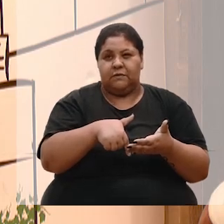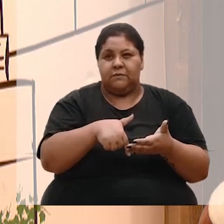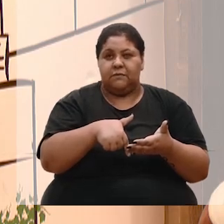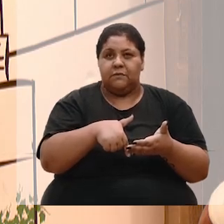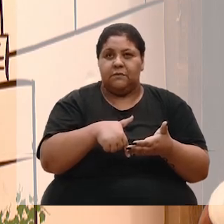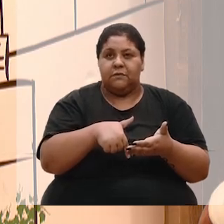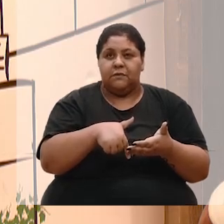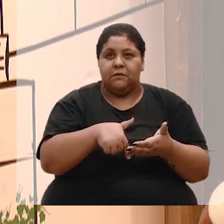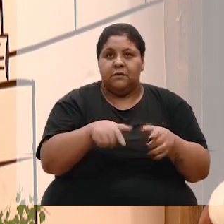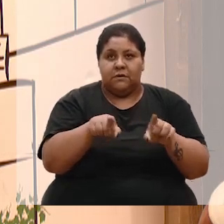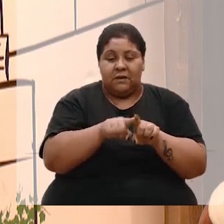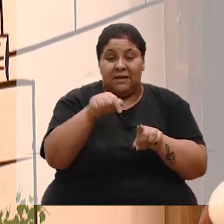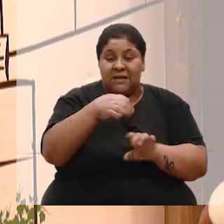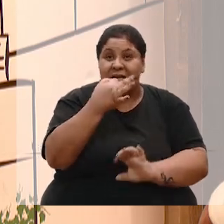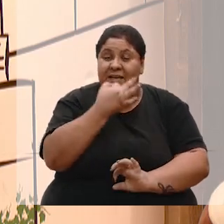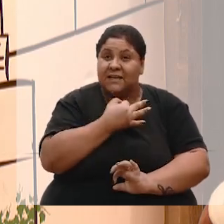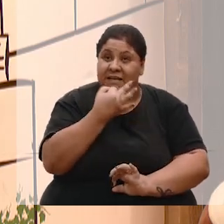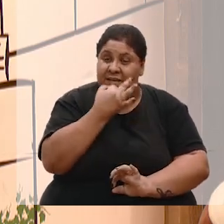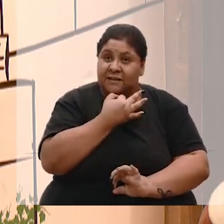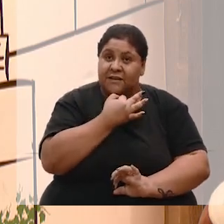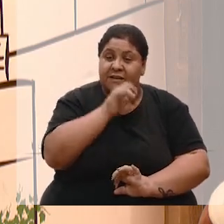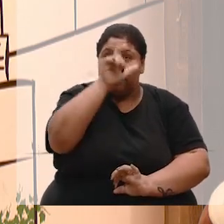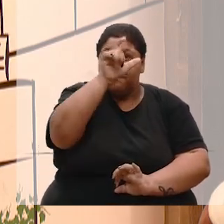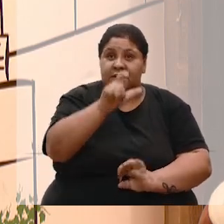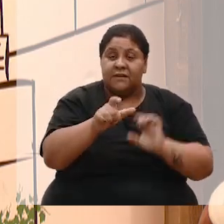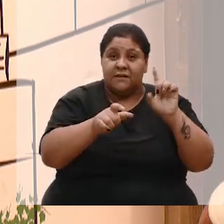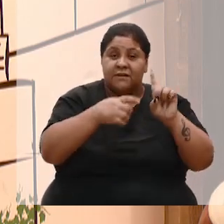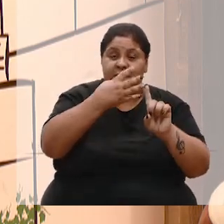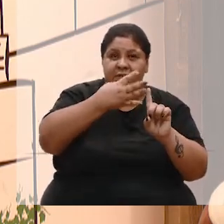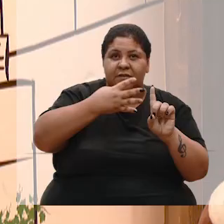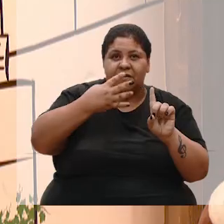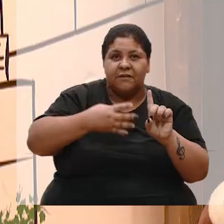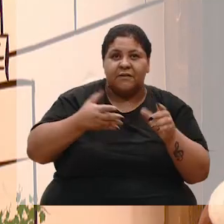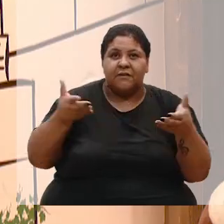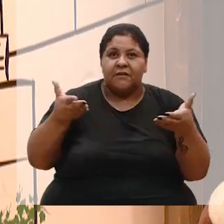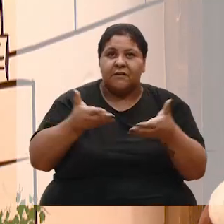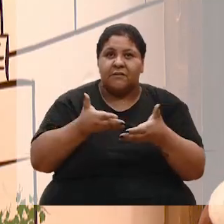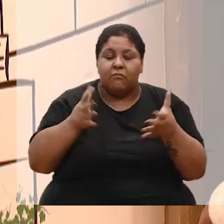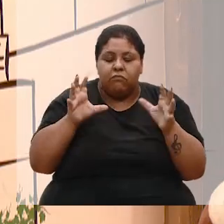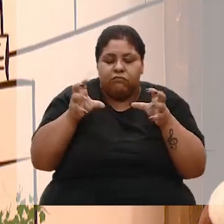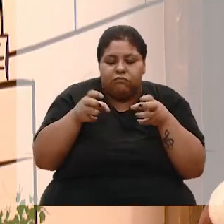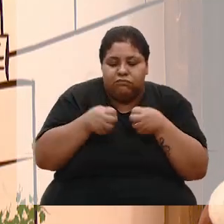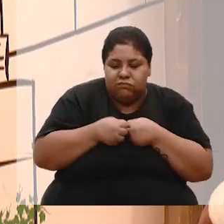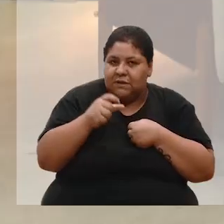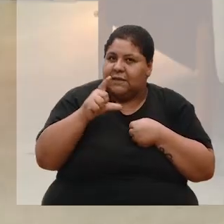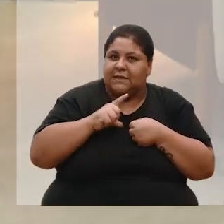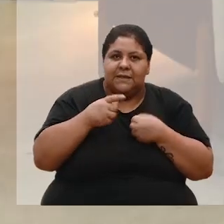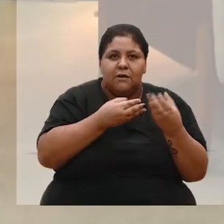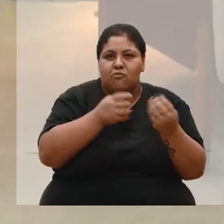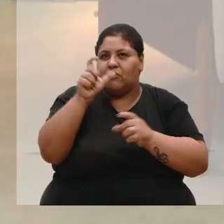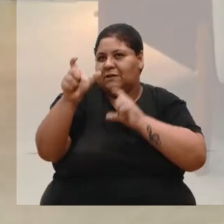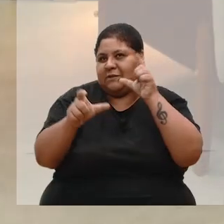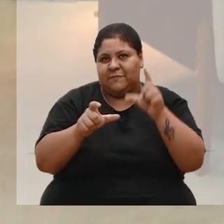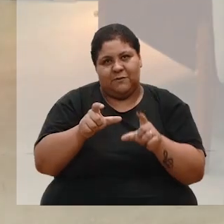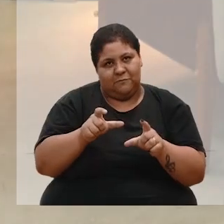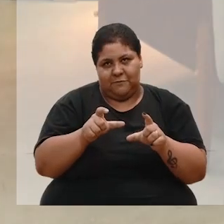Fábio, inclusive aqui em Caxias, das pessoas LGBTs estarem entrando muito em depressão, né?